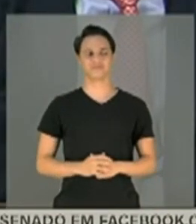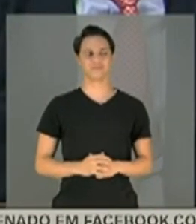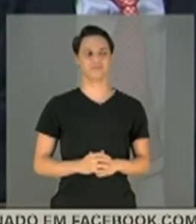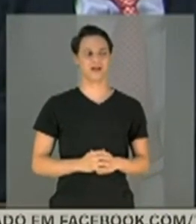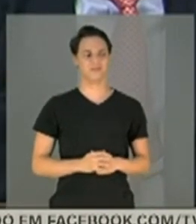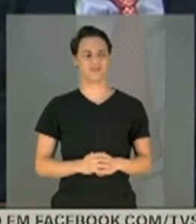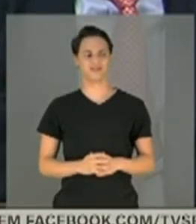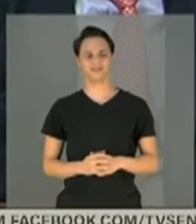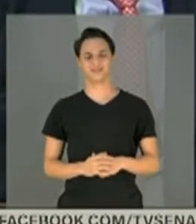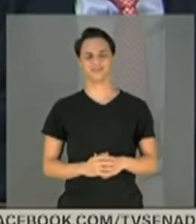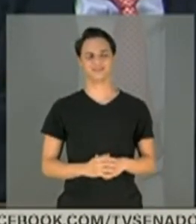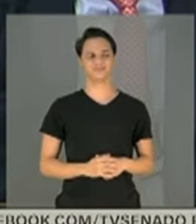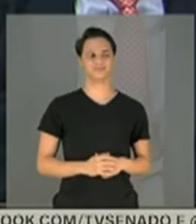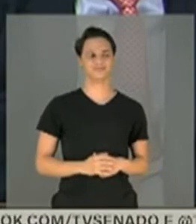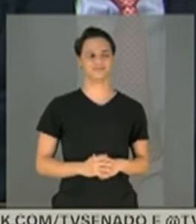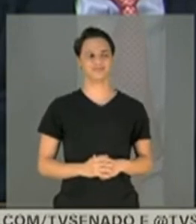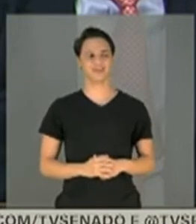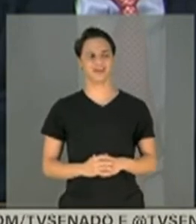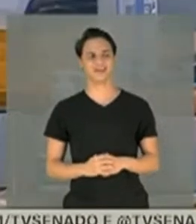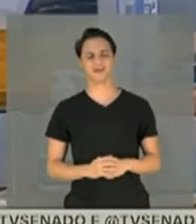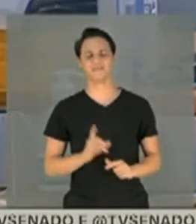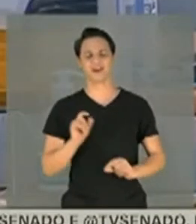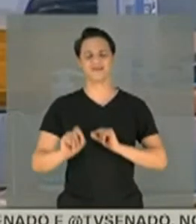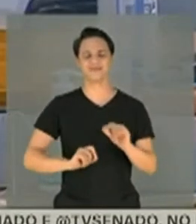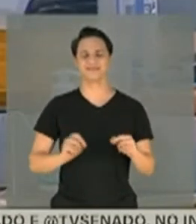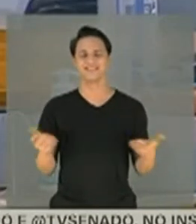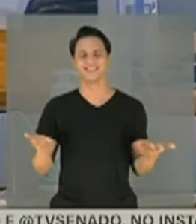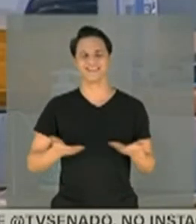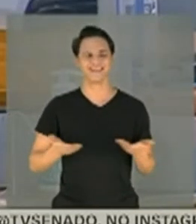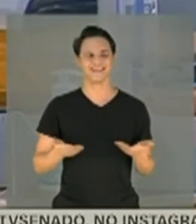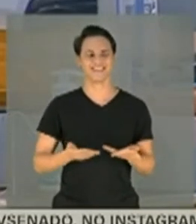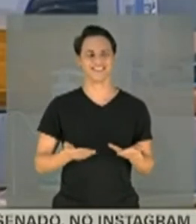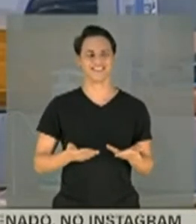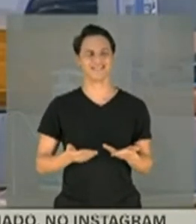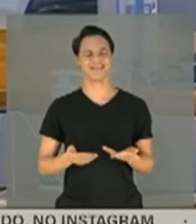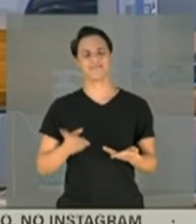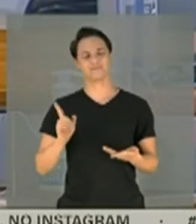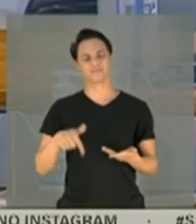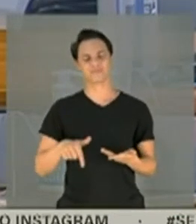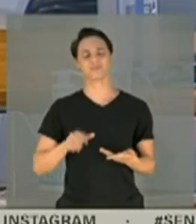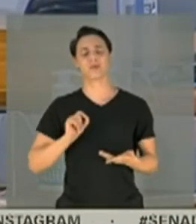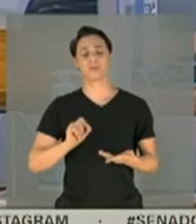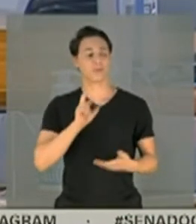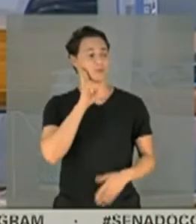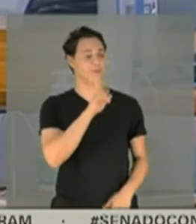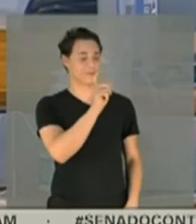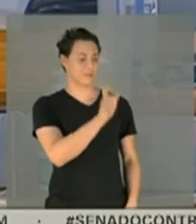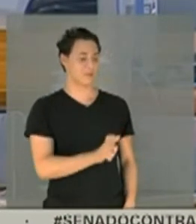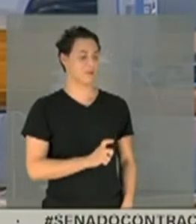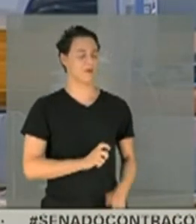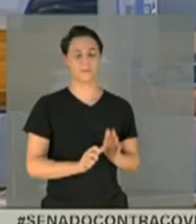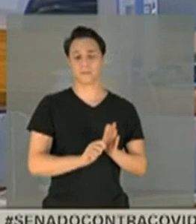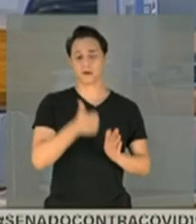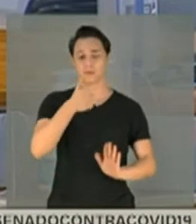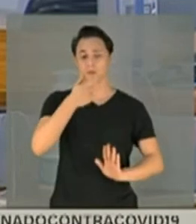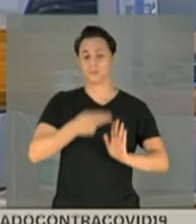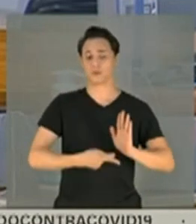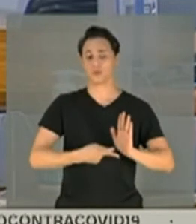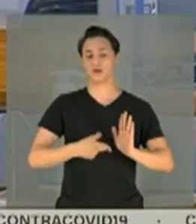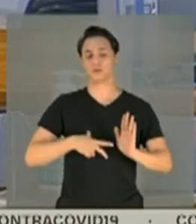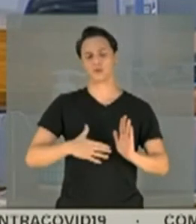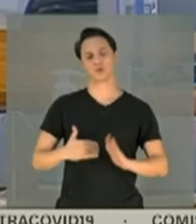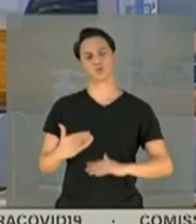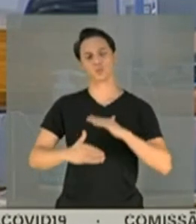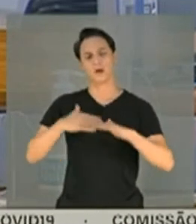Segundo essa mesma reportagem que eu citei, do dia 7 de julho, o senhor teria como seu primeiro projeto desenvolver